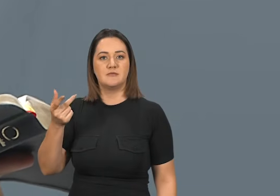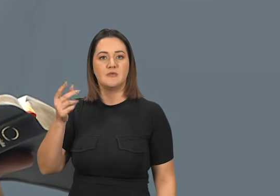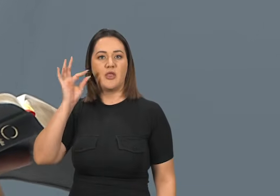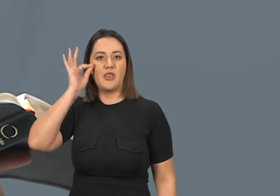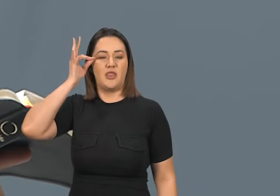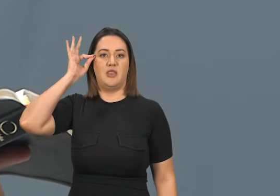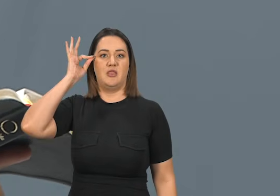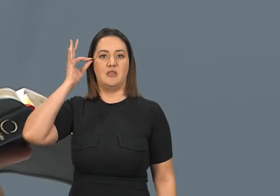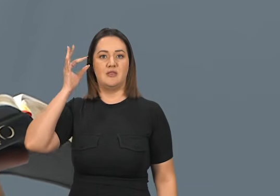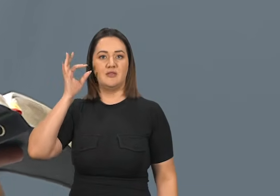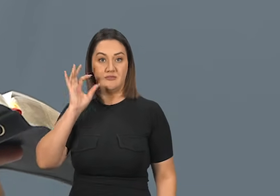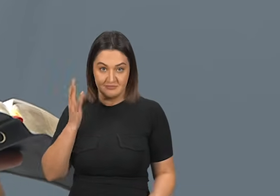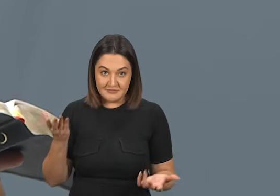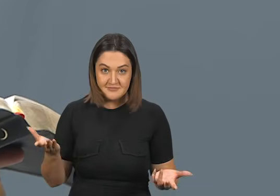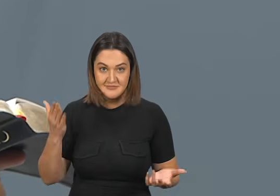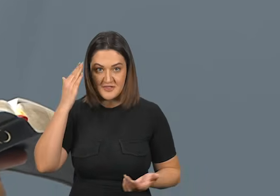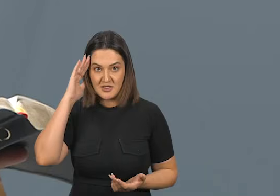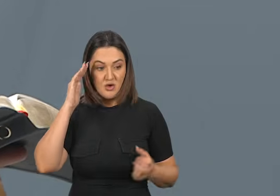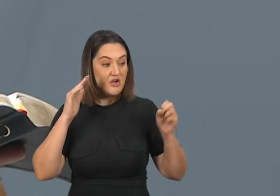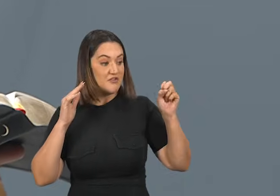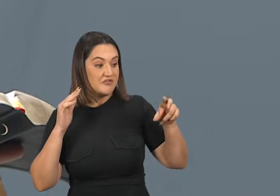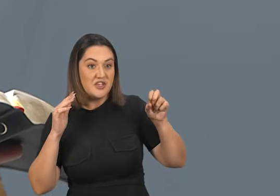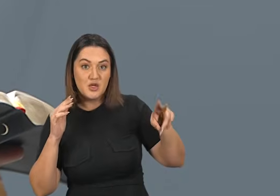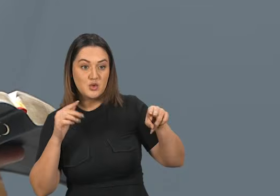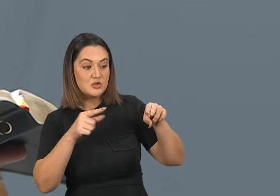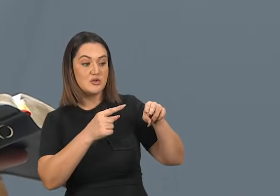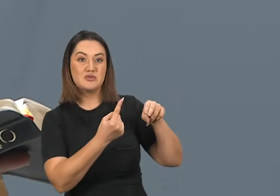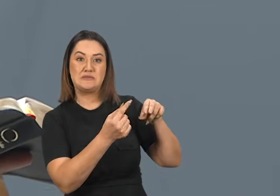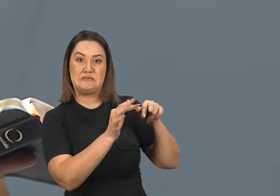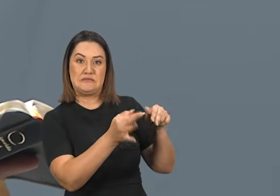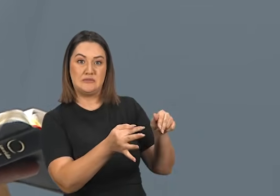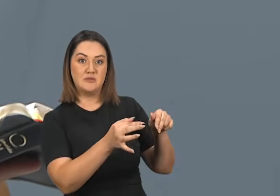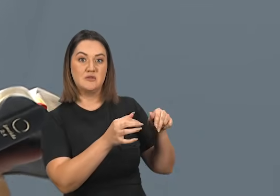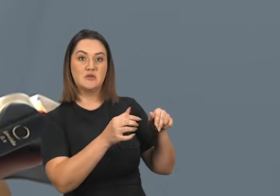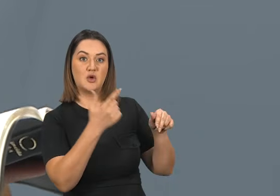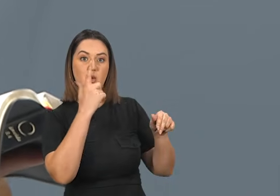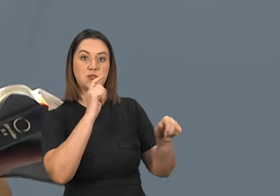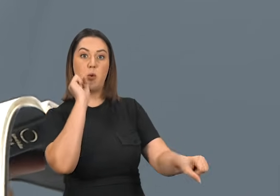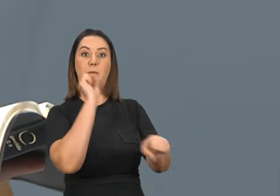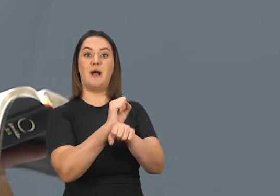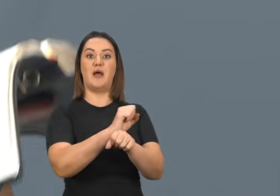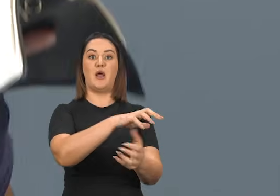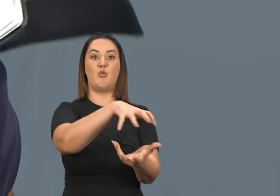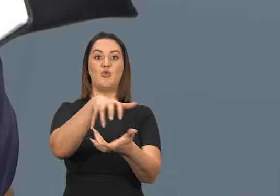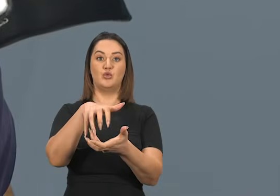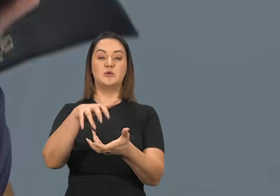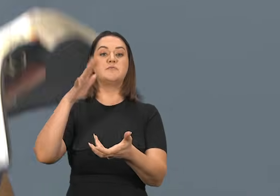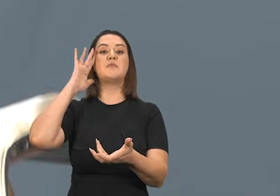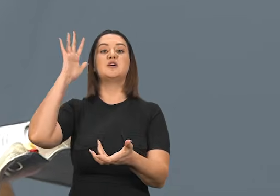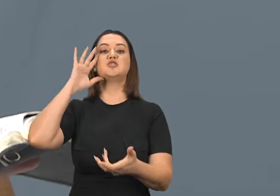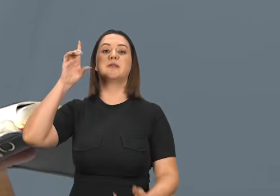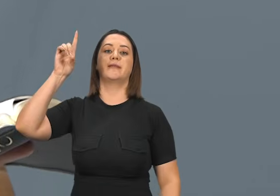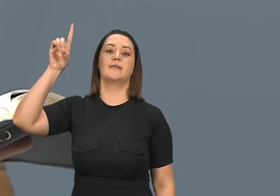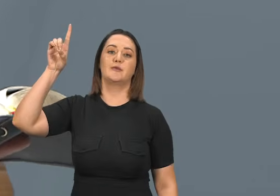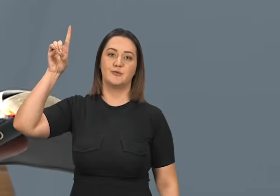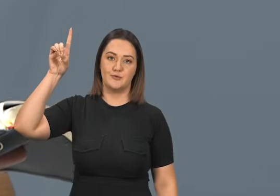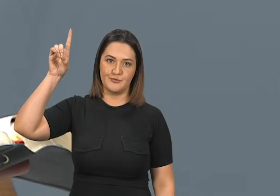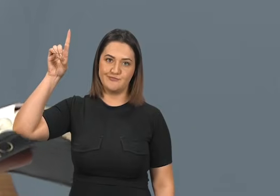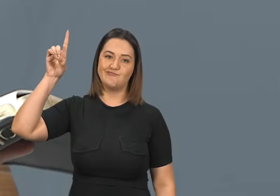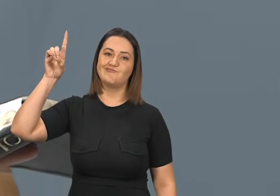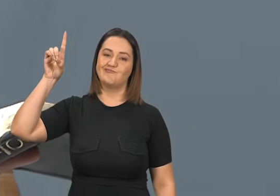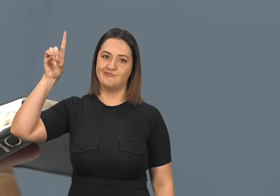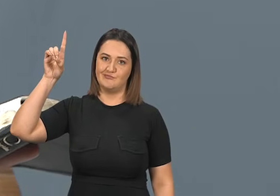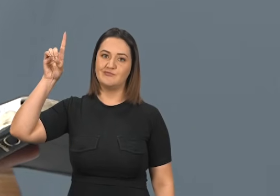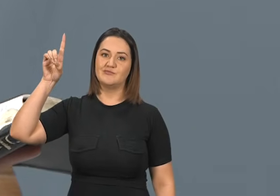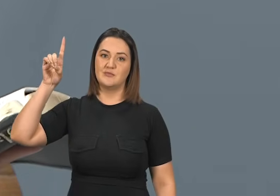Entendeu ou não? Então, meu amigo, quando eu digo breve Jesus voltará, com base na Bíblia, isso é